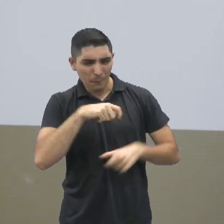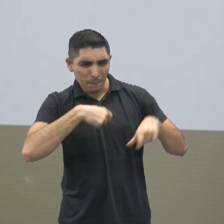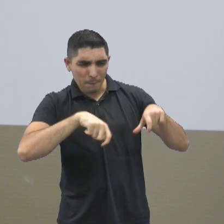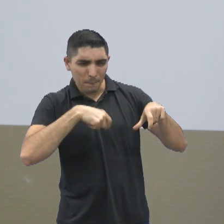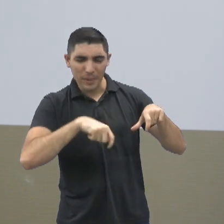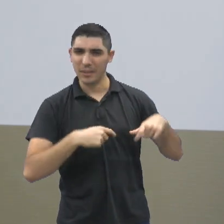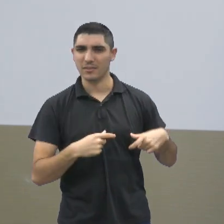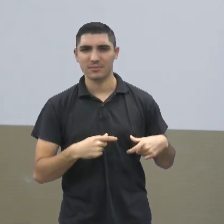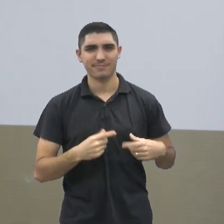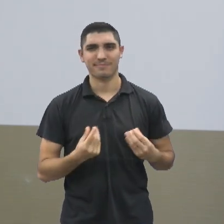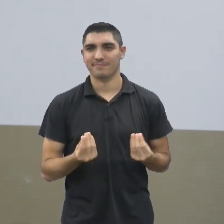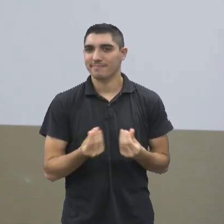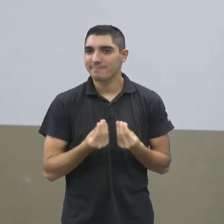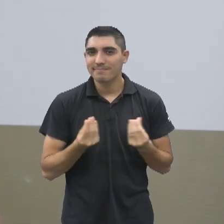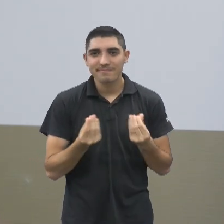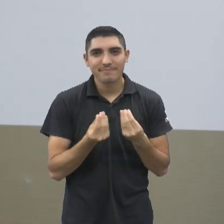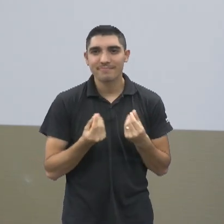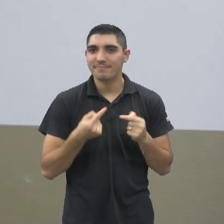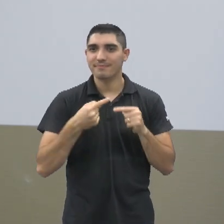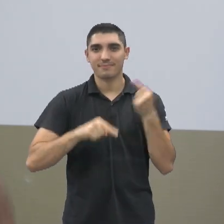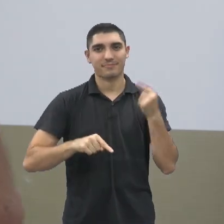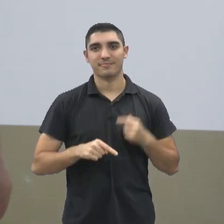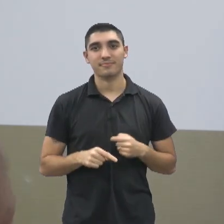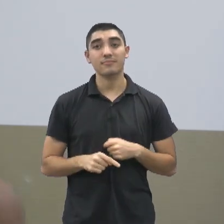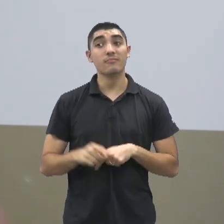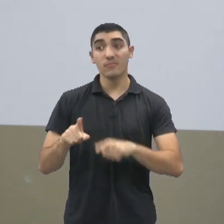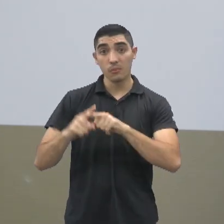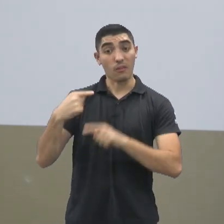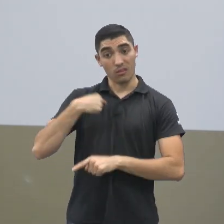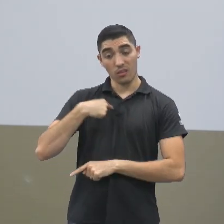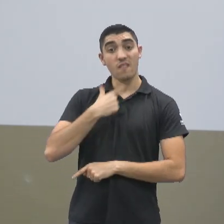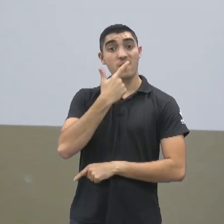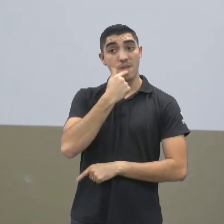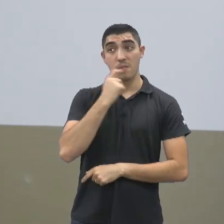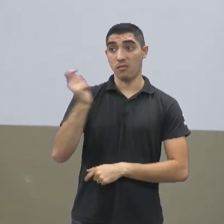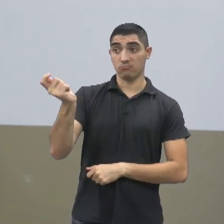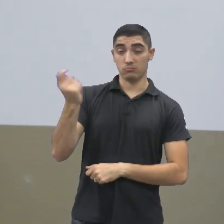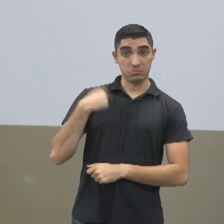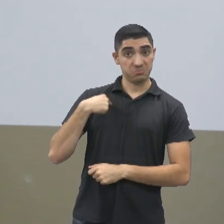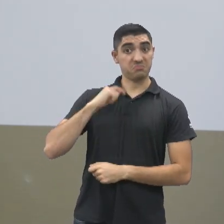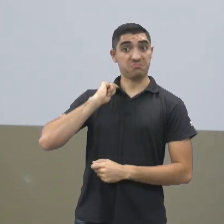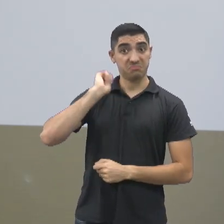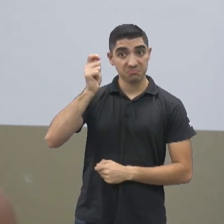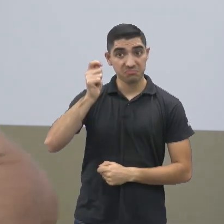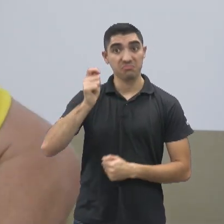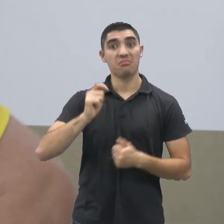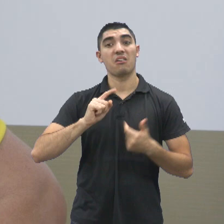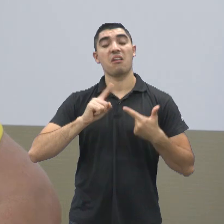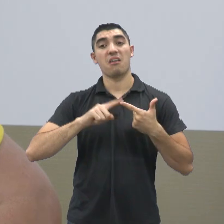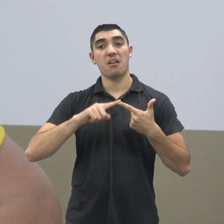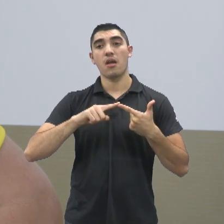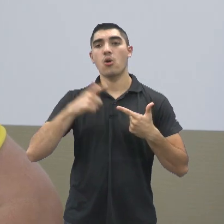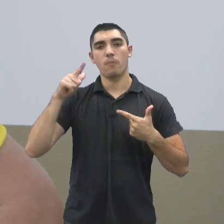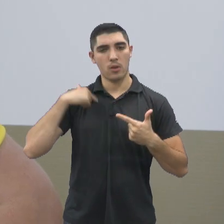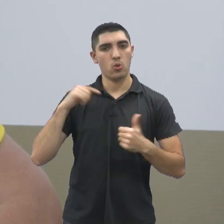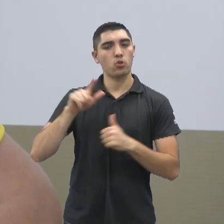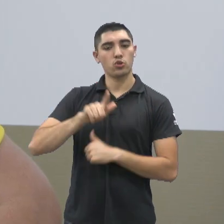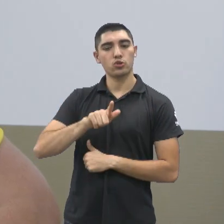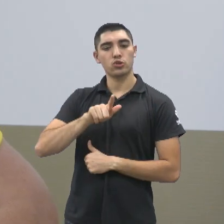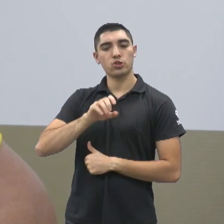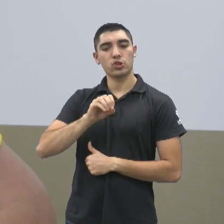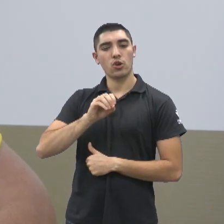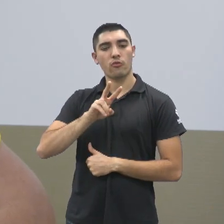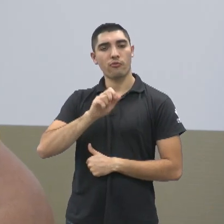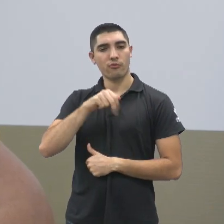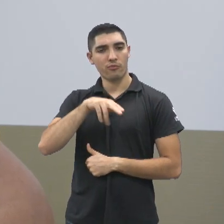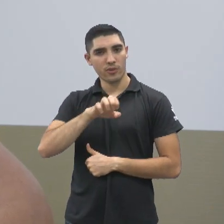disso. Ele acabou me expulsou o Giovanni, né, meu auxiliar. Nós dois saímos expulsos no jogo ali. Você xingou o árbitro lá? Não,